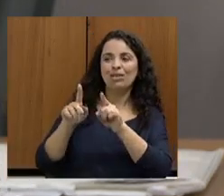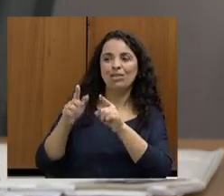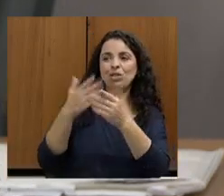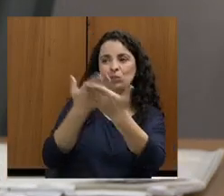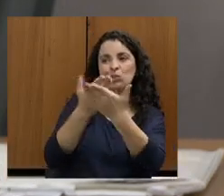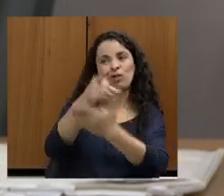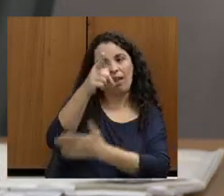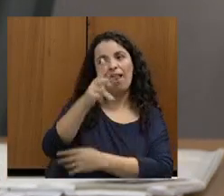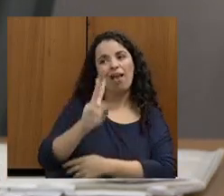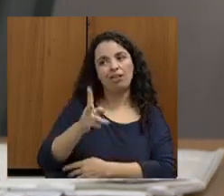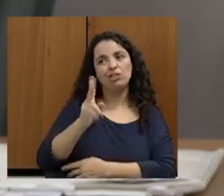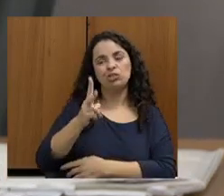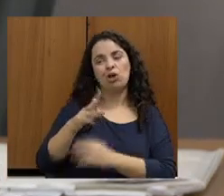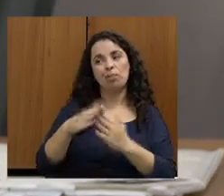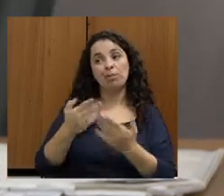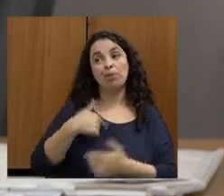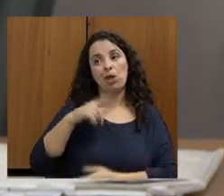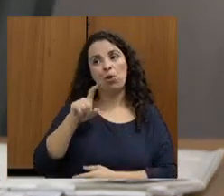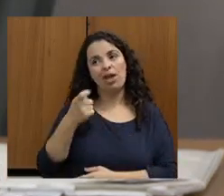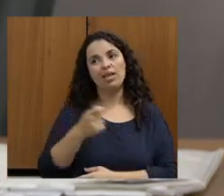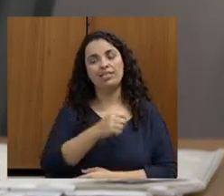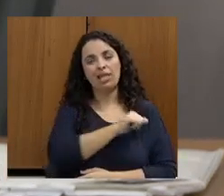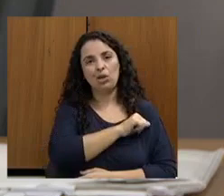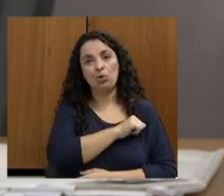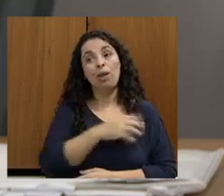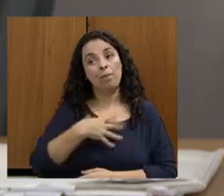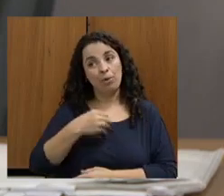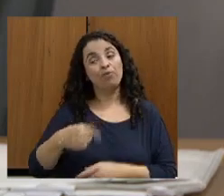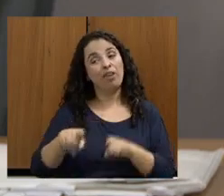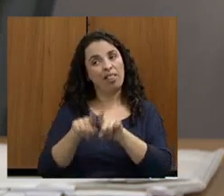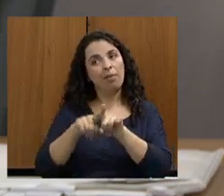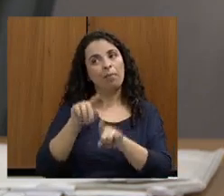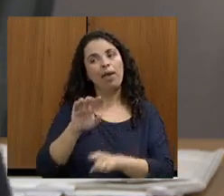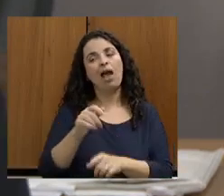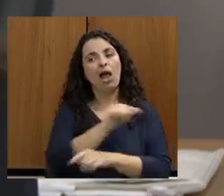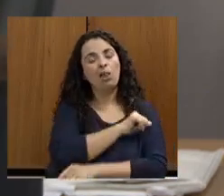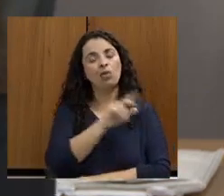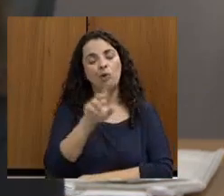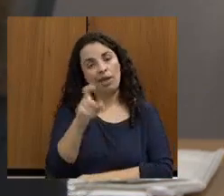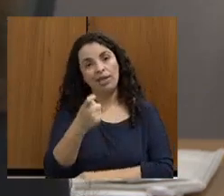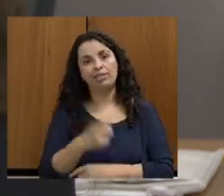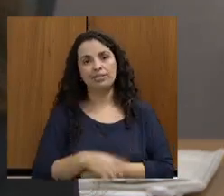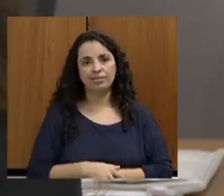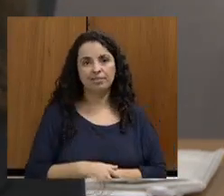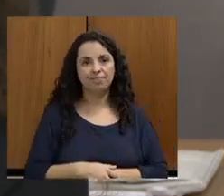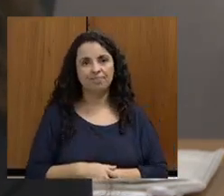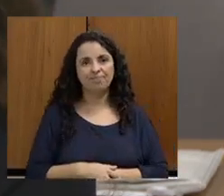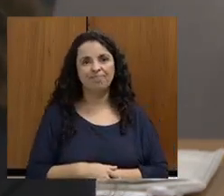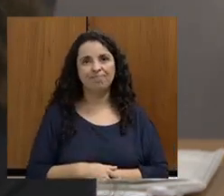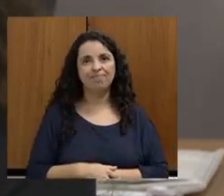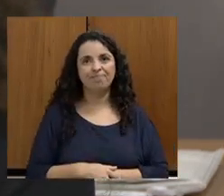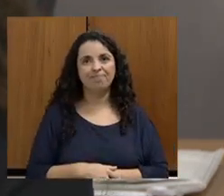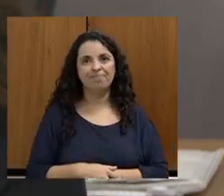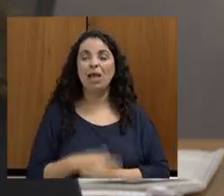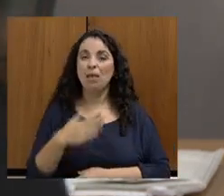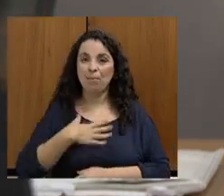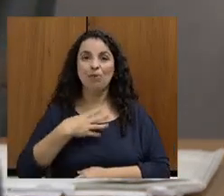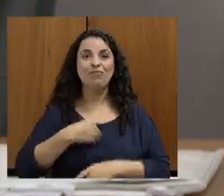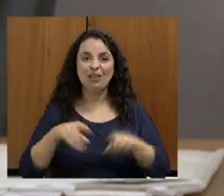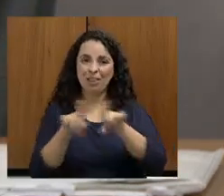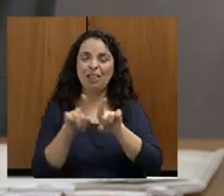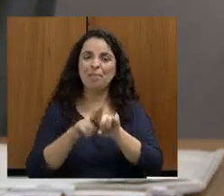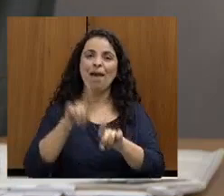Eu sou ex-aluna da escola, e meu filho também, ex-aluna da escola. Meu filho é teia também,